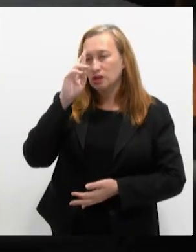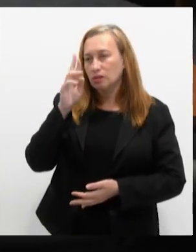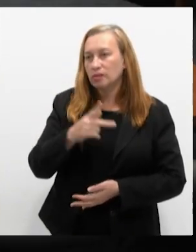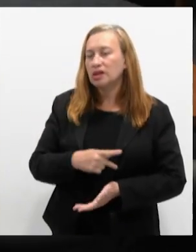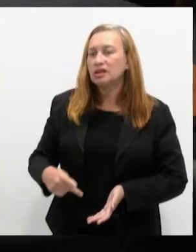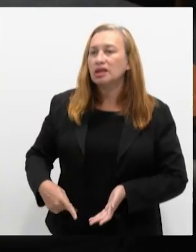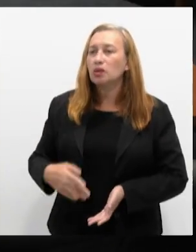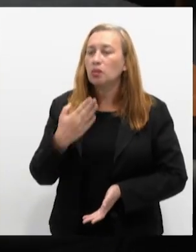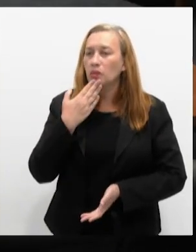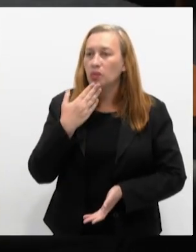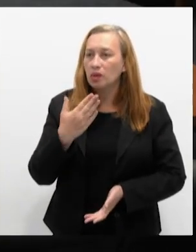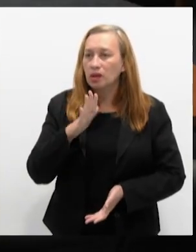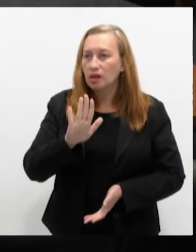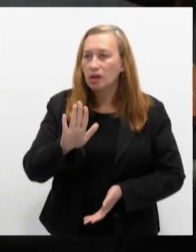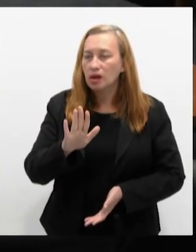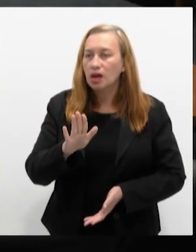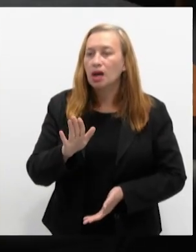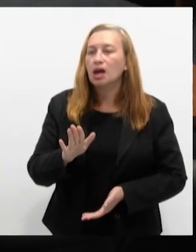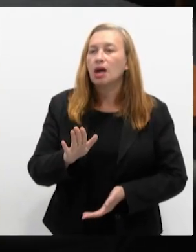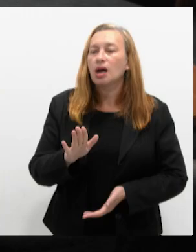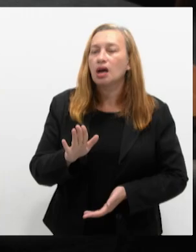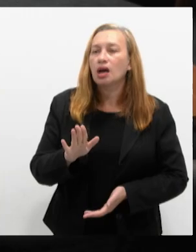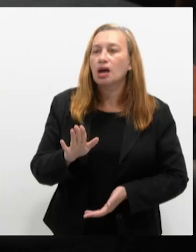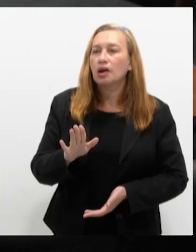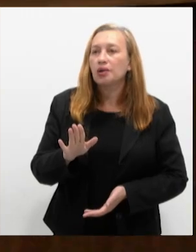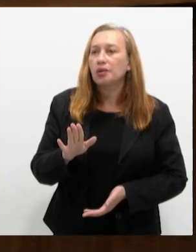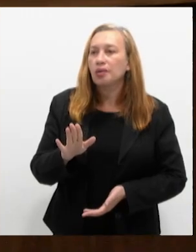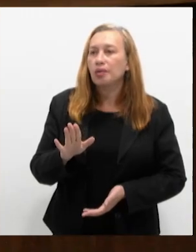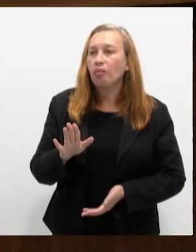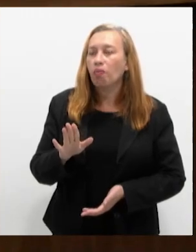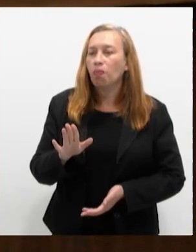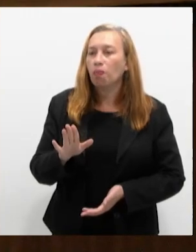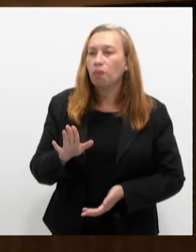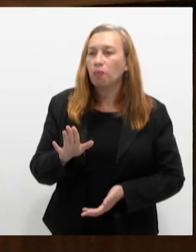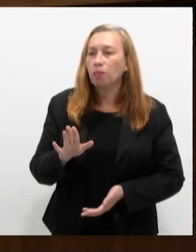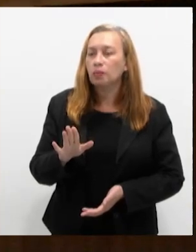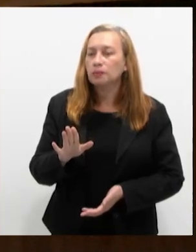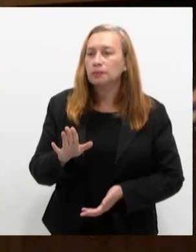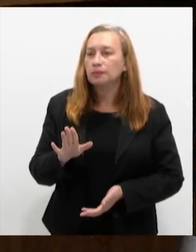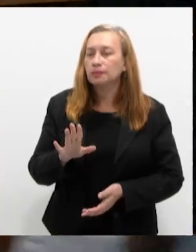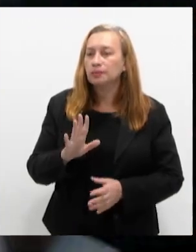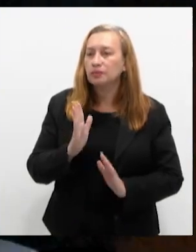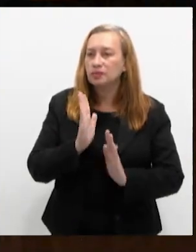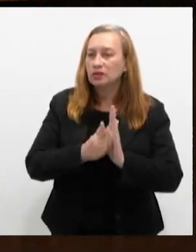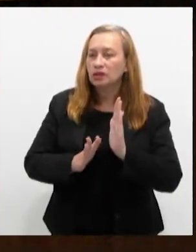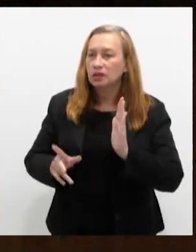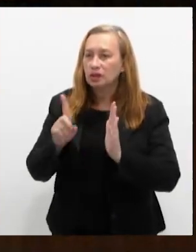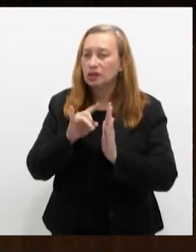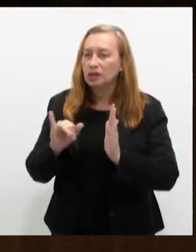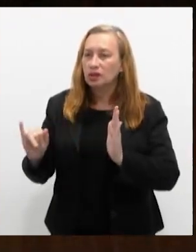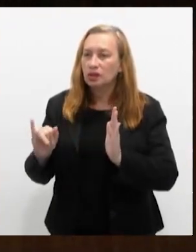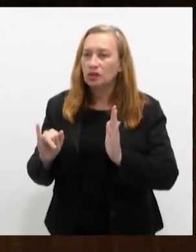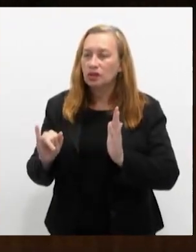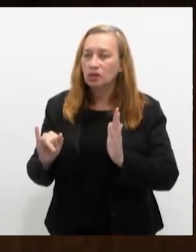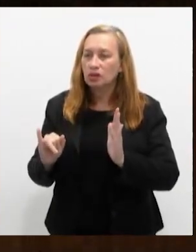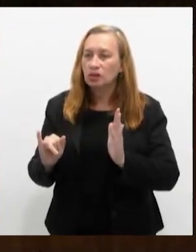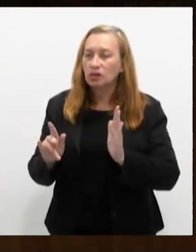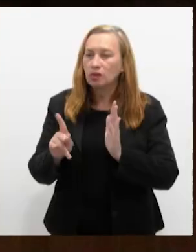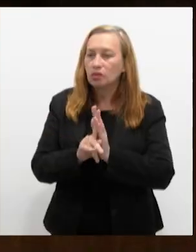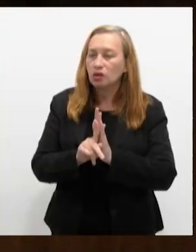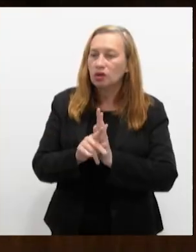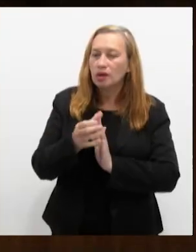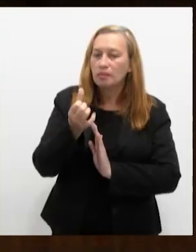gentileza. Quero só solicitar na inclusão da ordem do dia, entendeu? Urgência, o nosso projeto